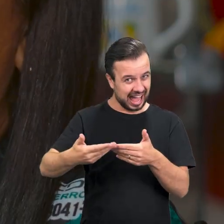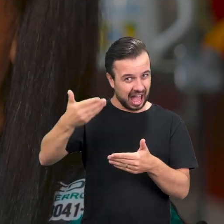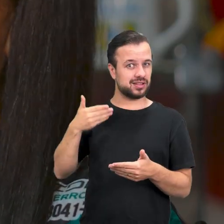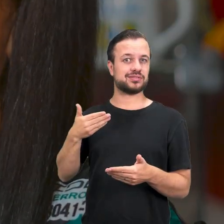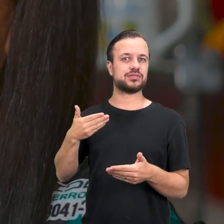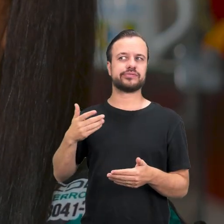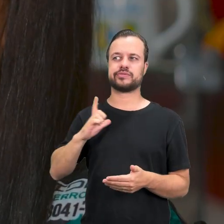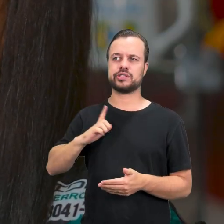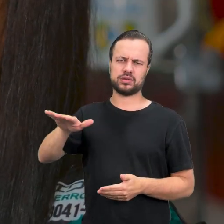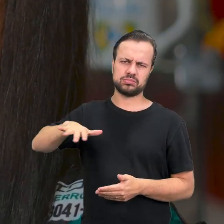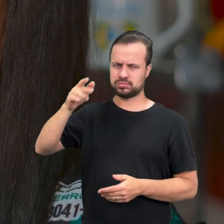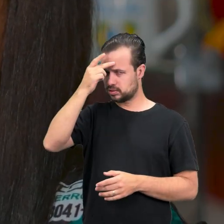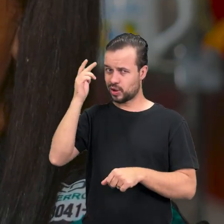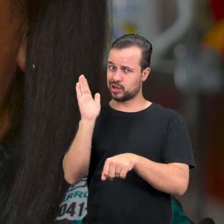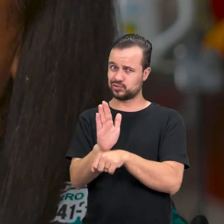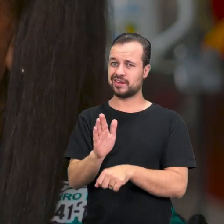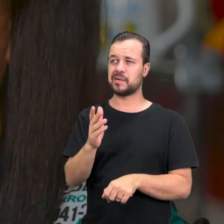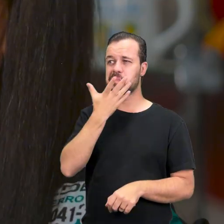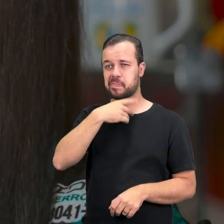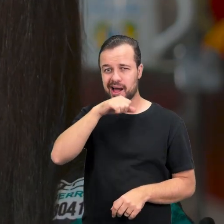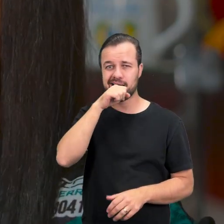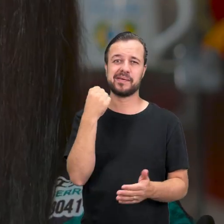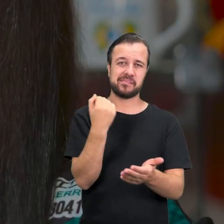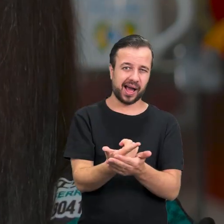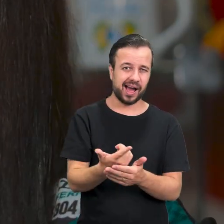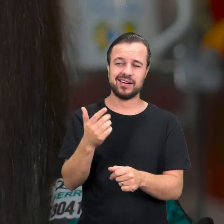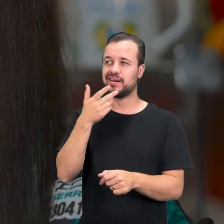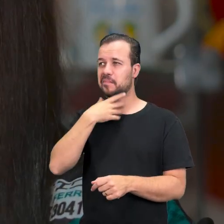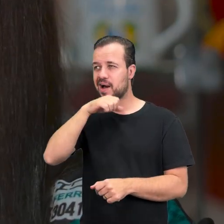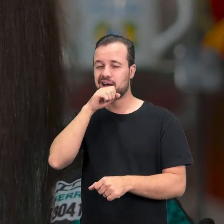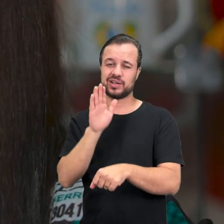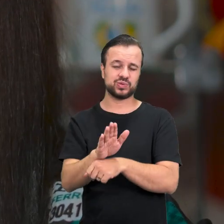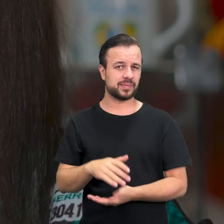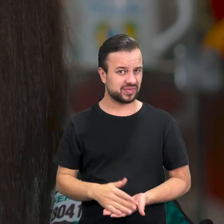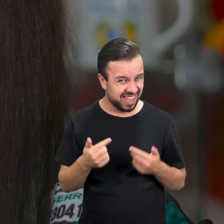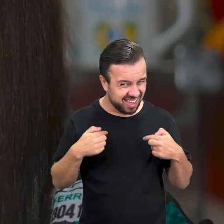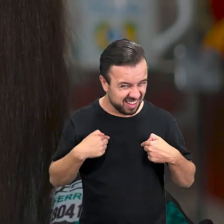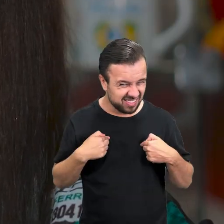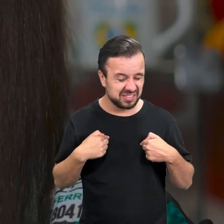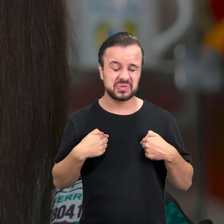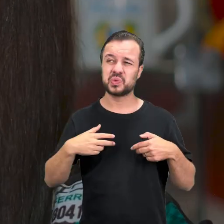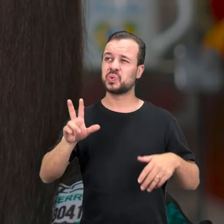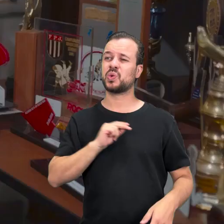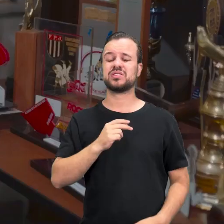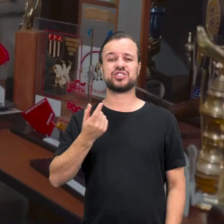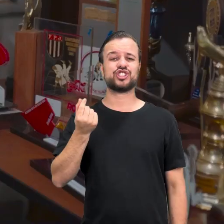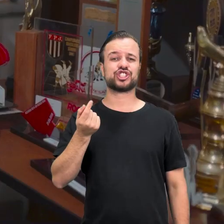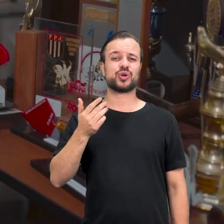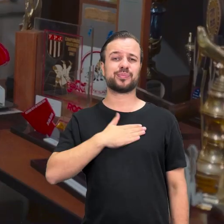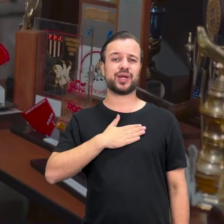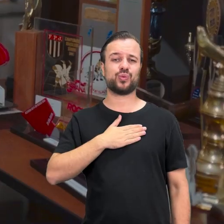os patrocinadores, né, patrocinando, né? Eu mesma tirei muito dinheiro